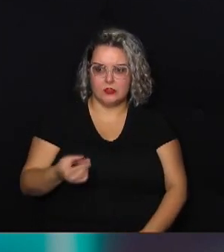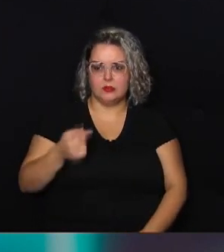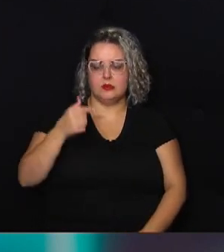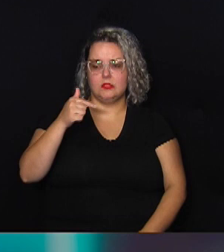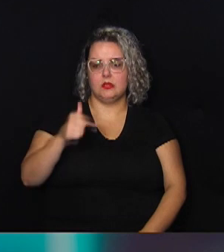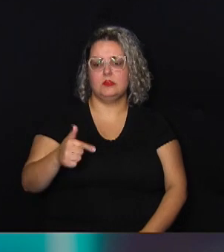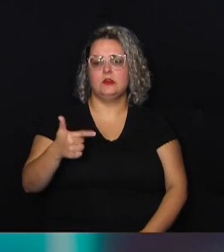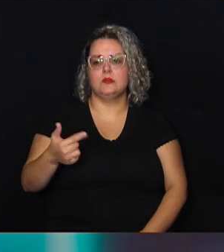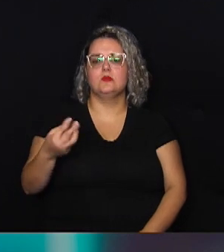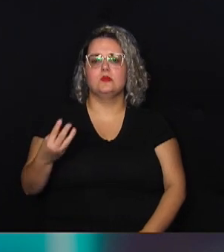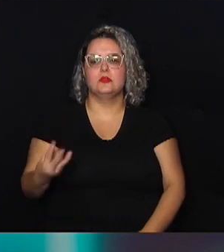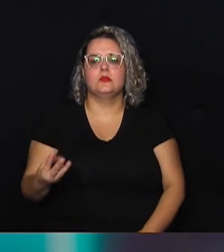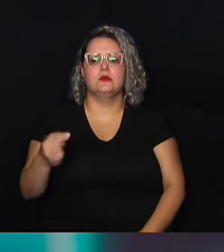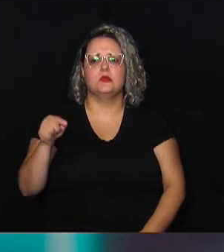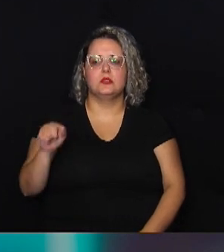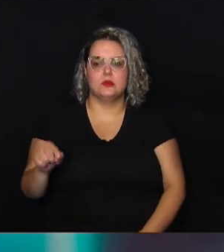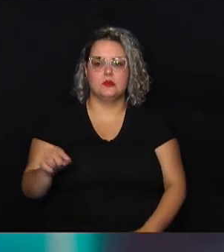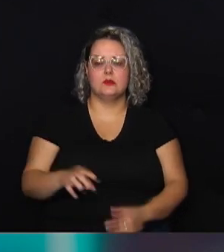46.723.000.